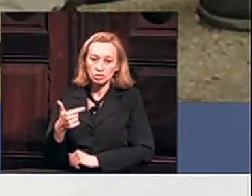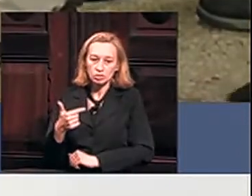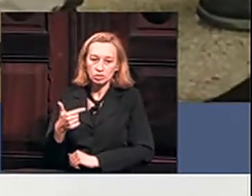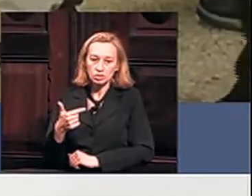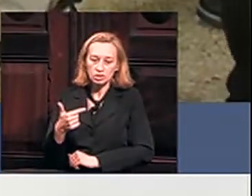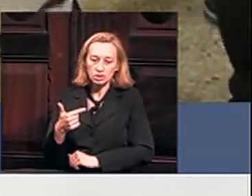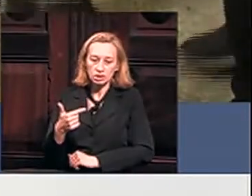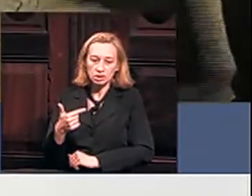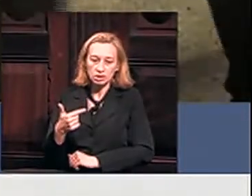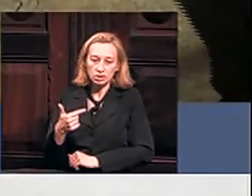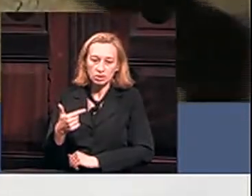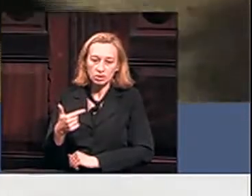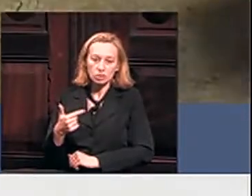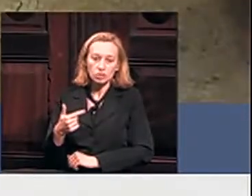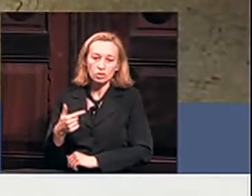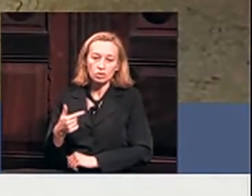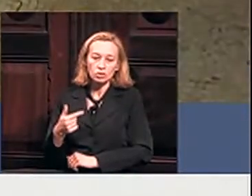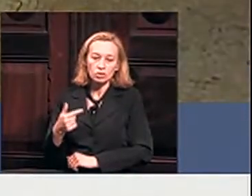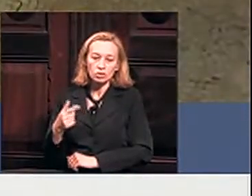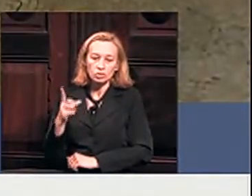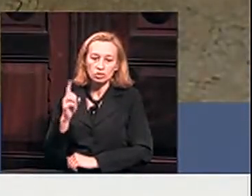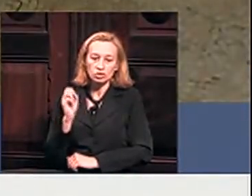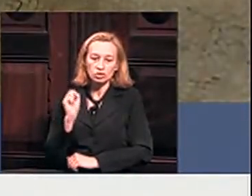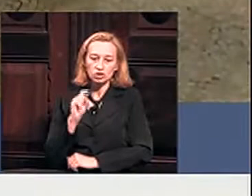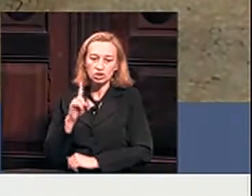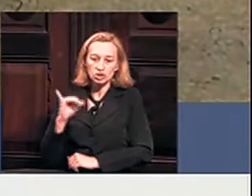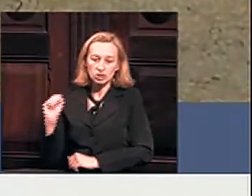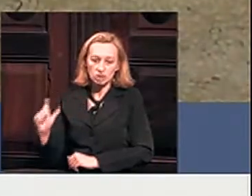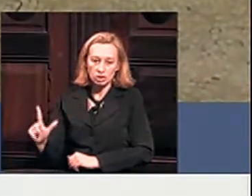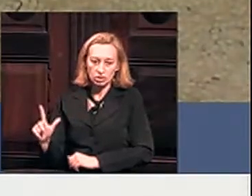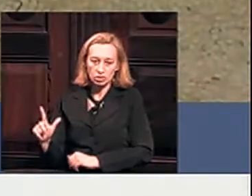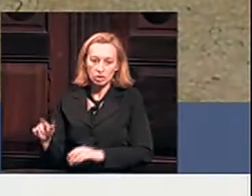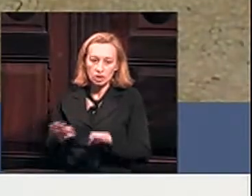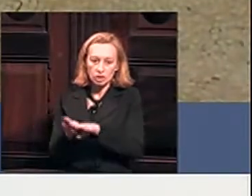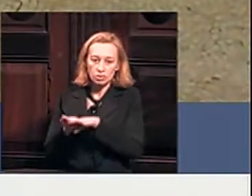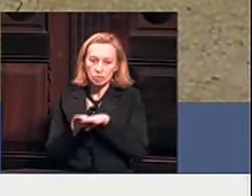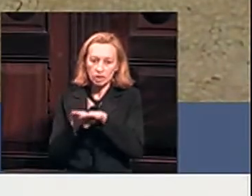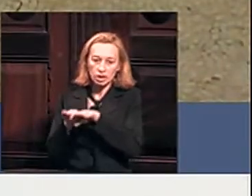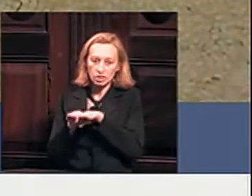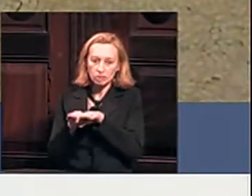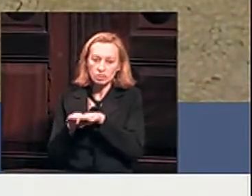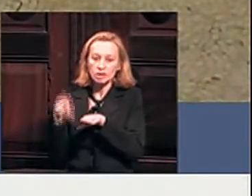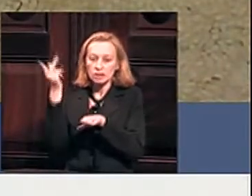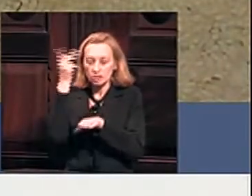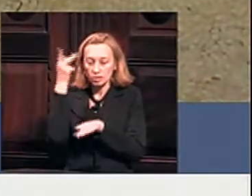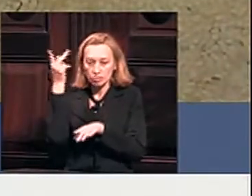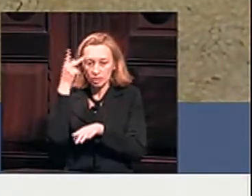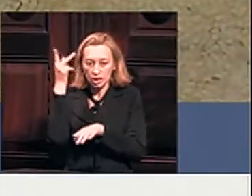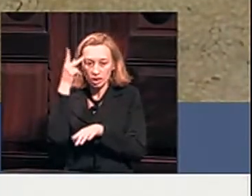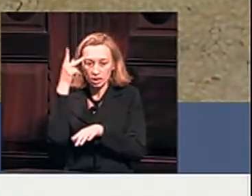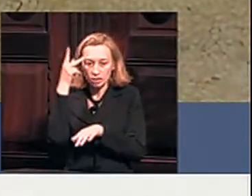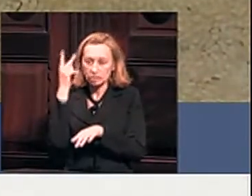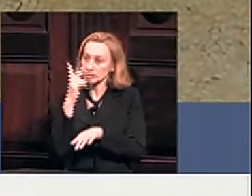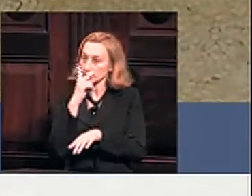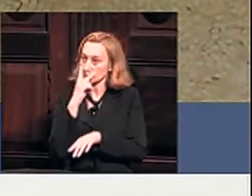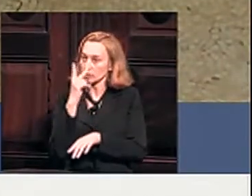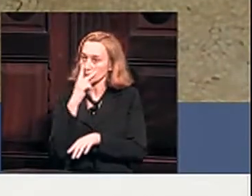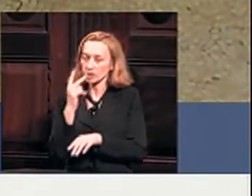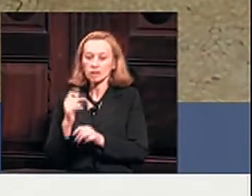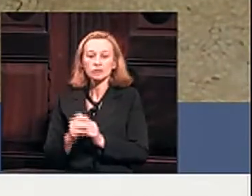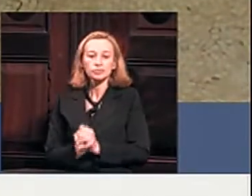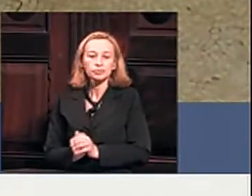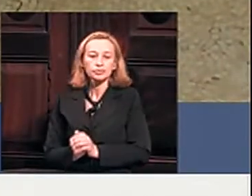a alíquota do diesel, comparando, igualando a São Paulo e ao Espírito